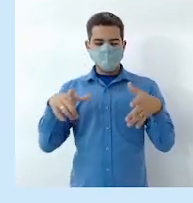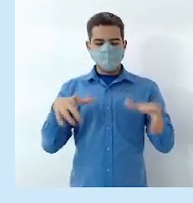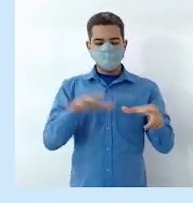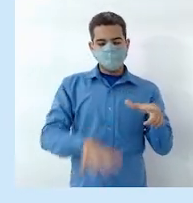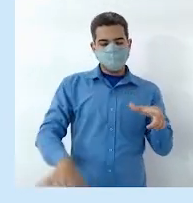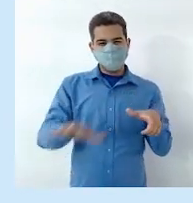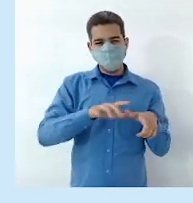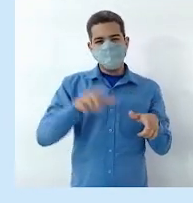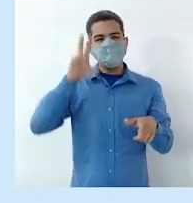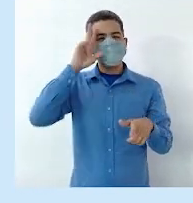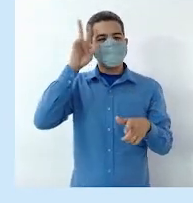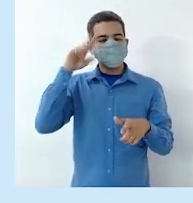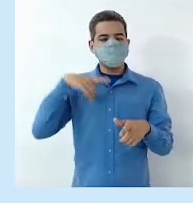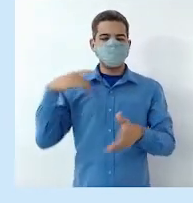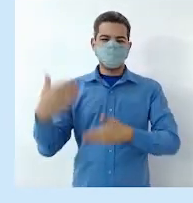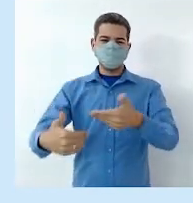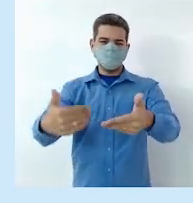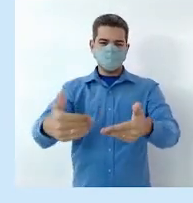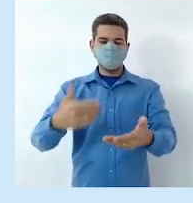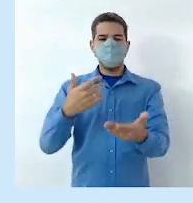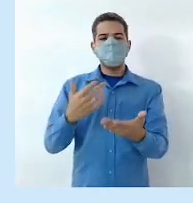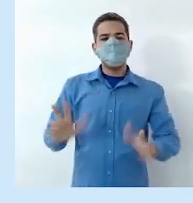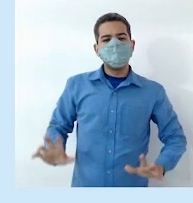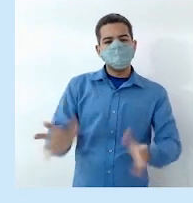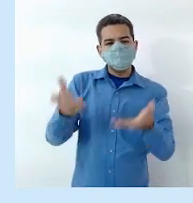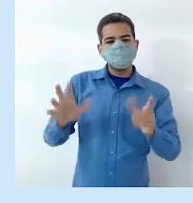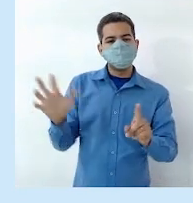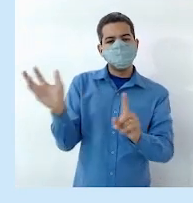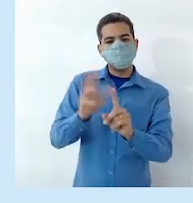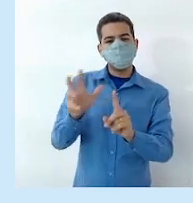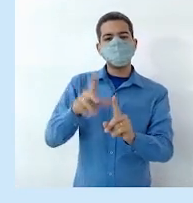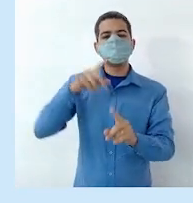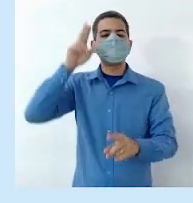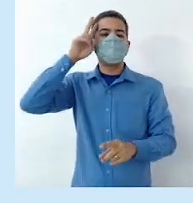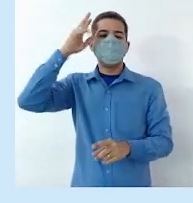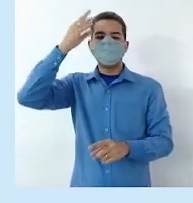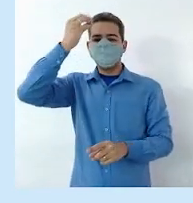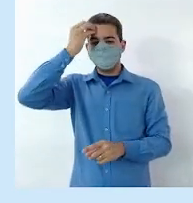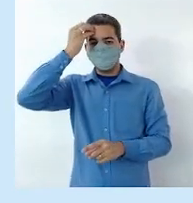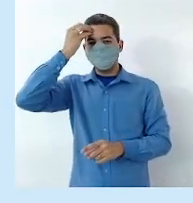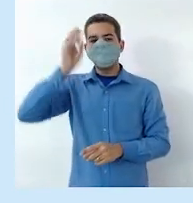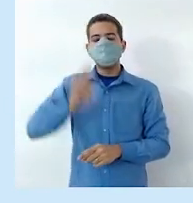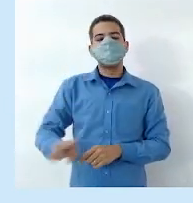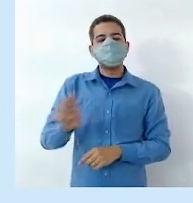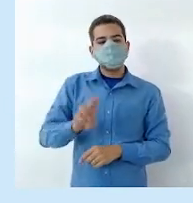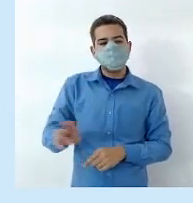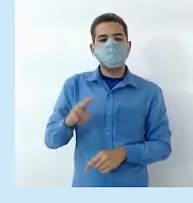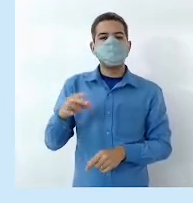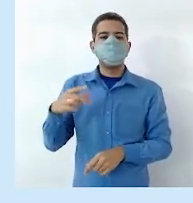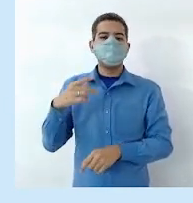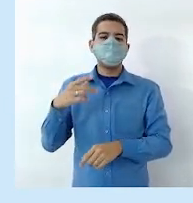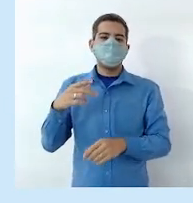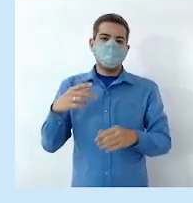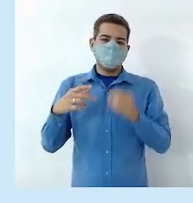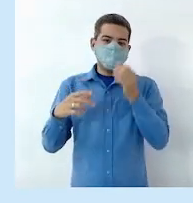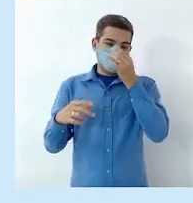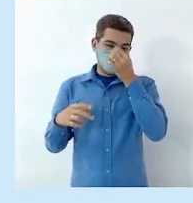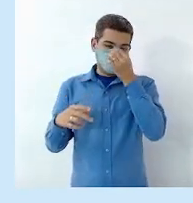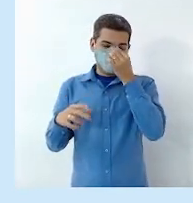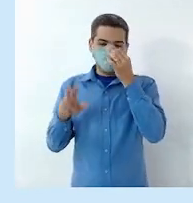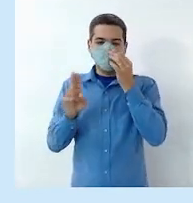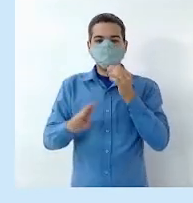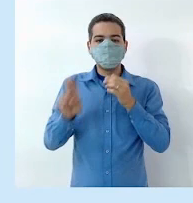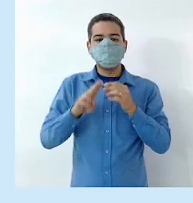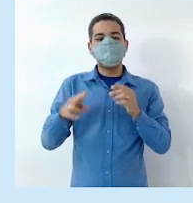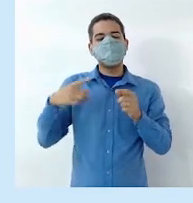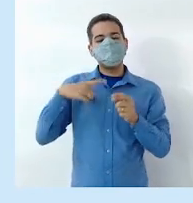onde toda a história se desenvolve, estimulando bem a nossa memória, utilizando assim todos os recursos que ele tem, ou